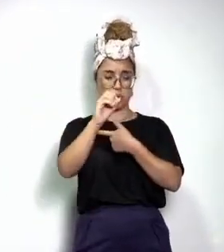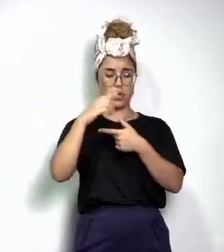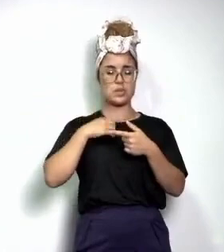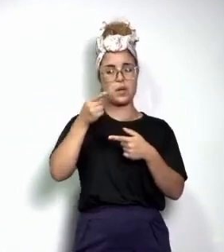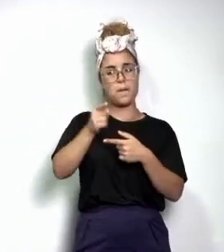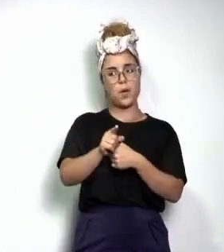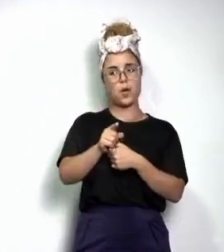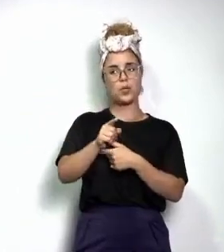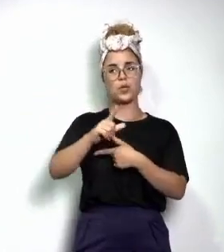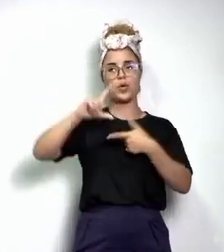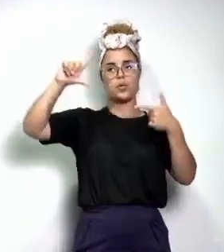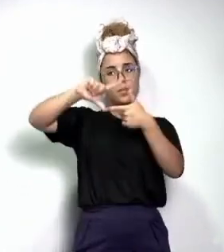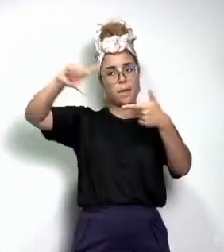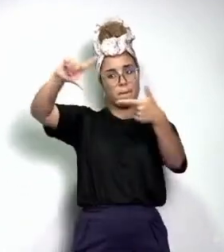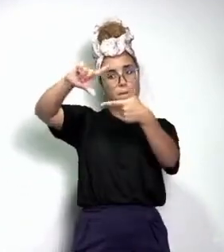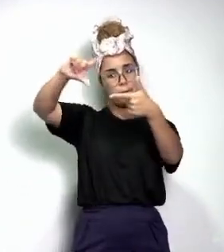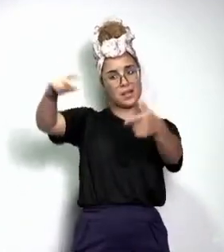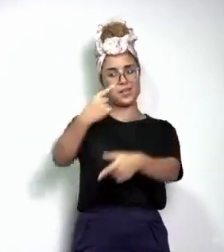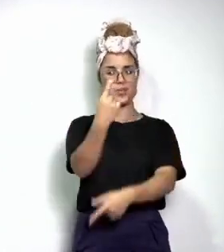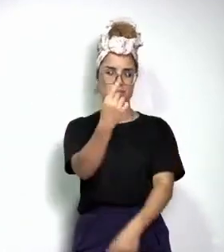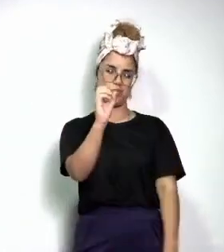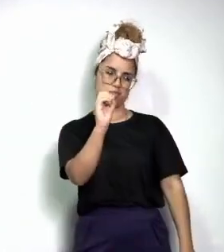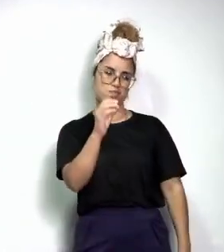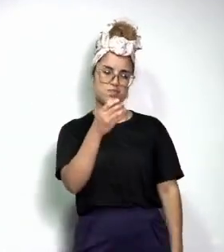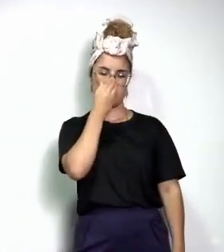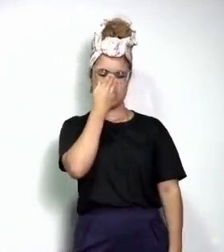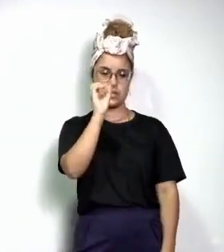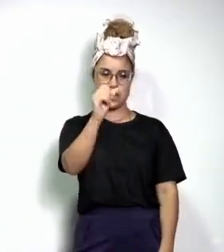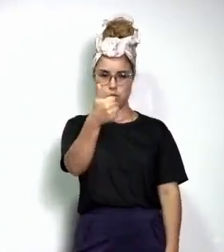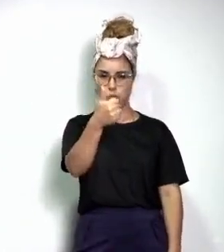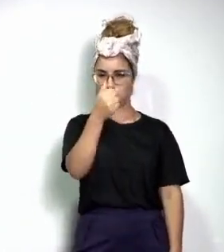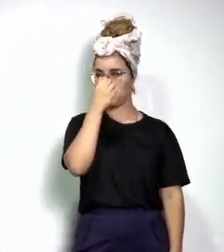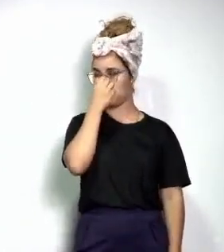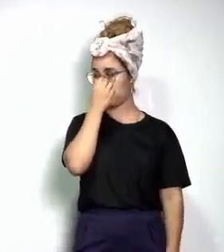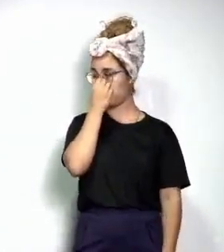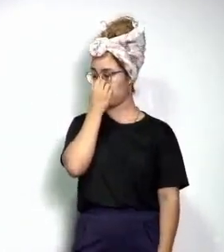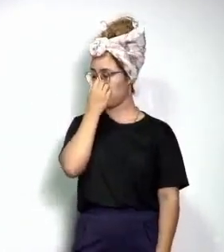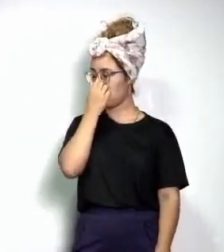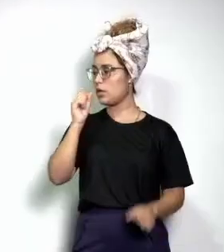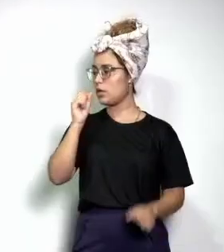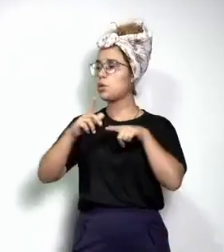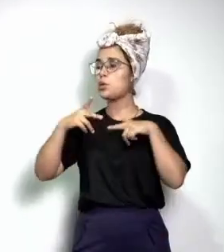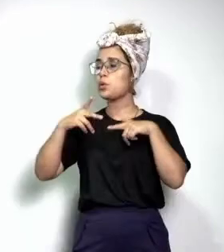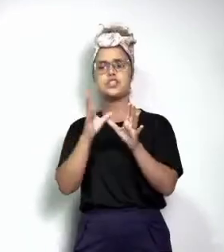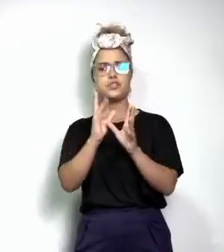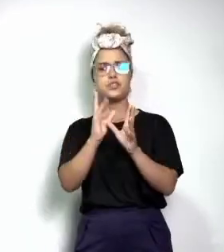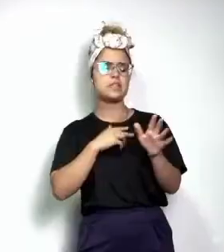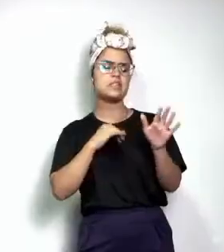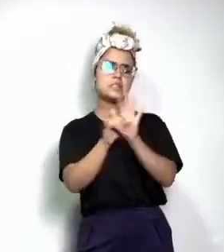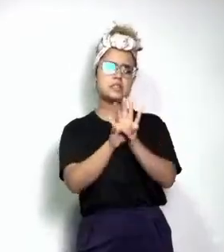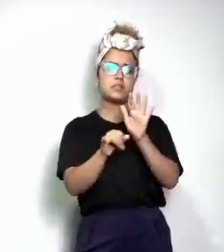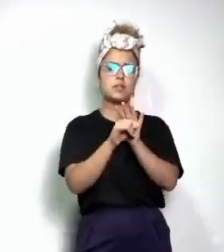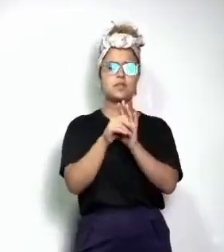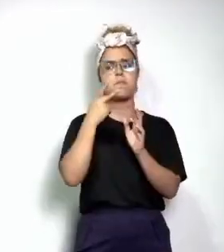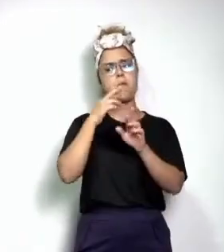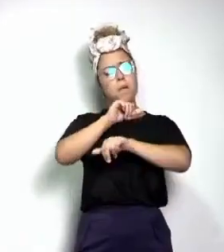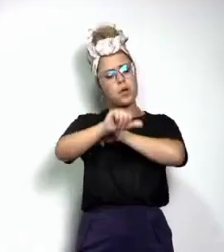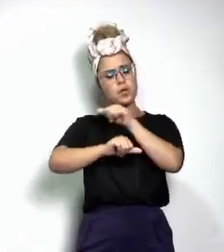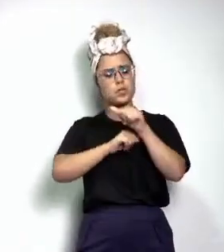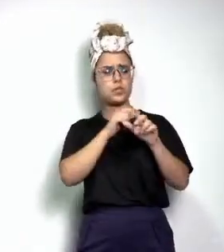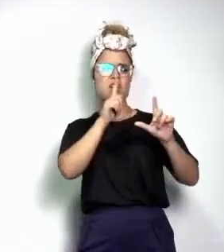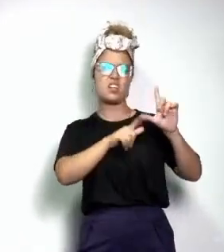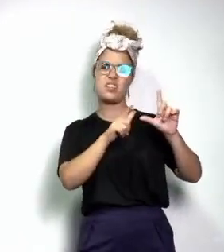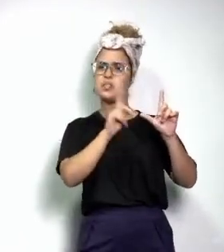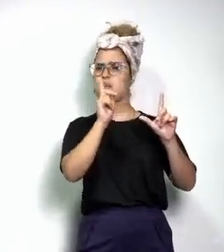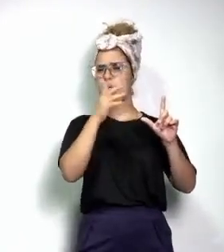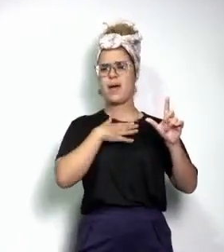variação de cena ou de plano, a gente faz essa variação com letras. Aí a gente, assim, não é necessariamente uma